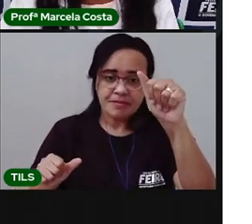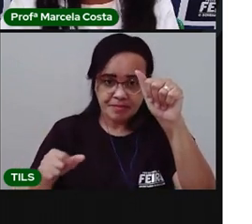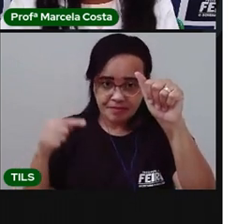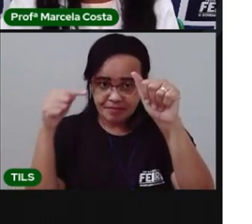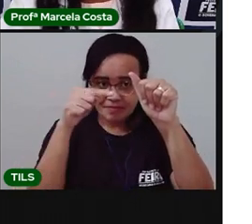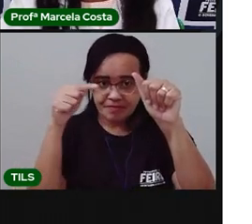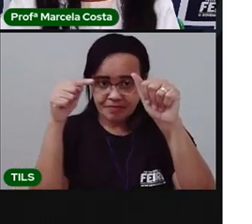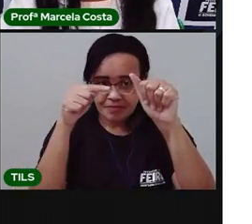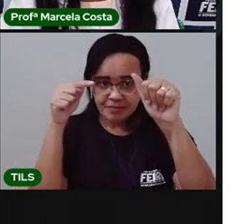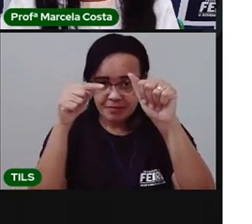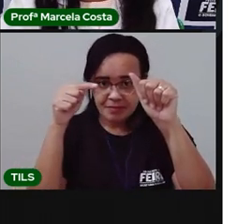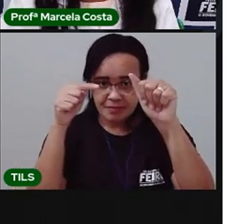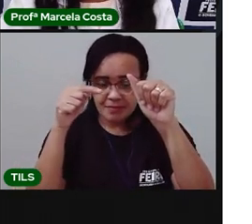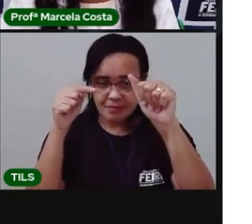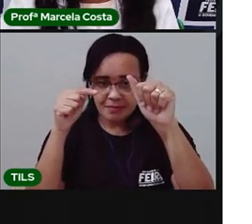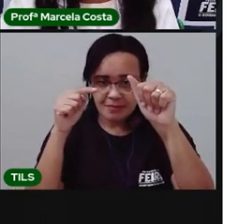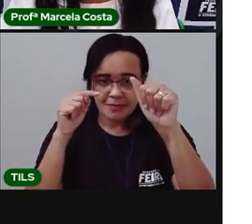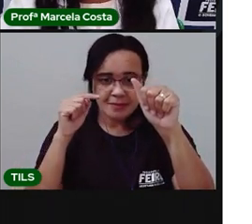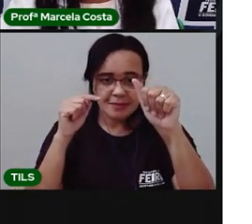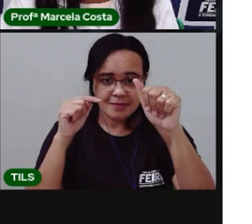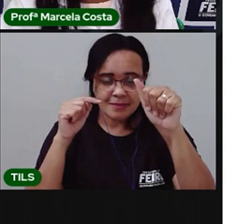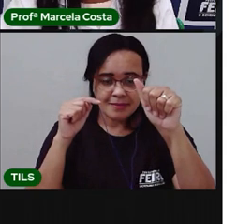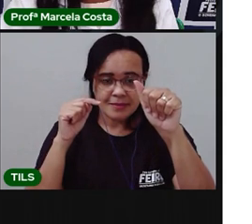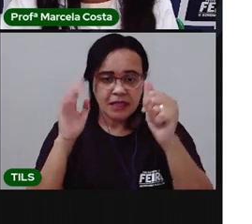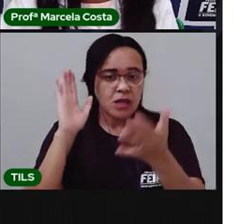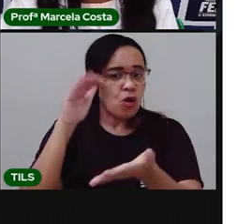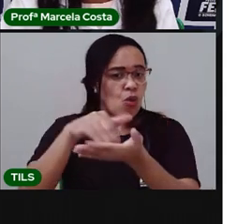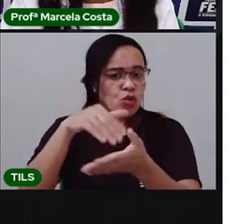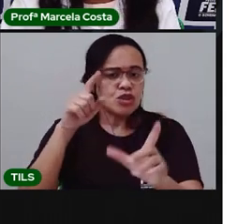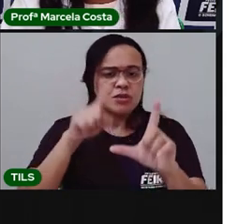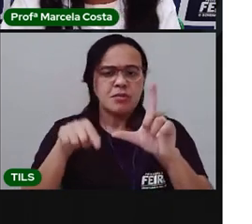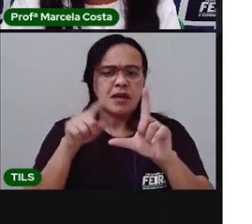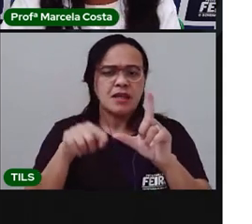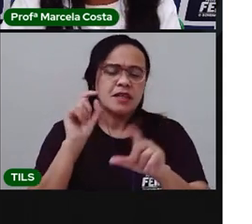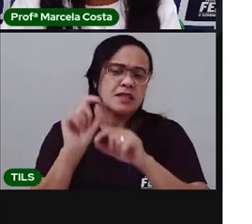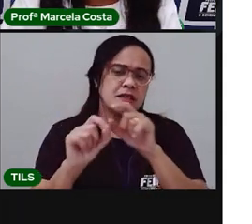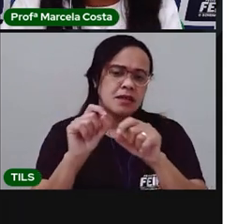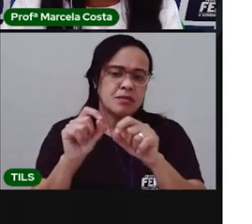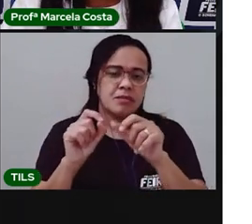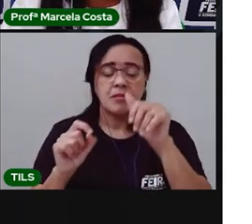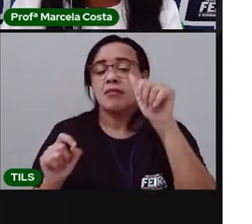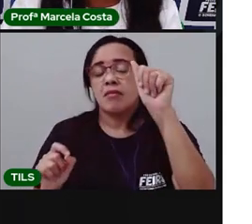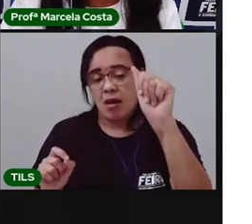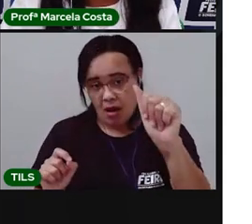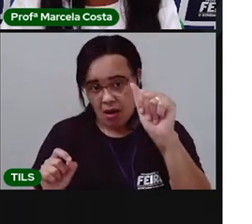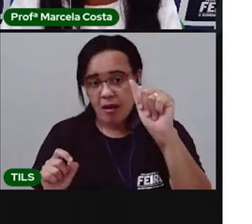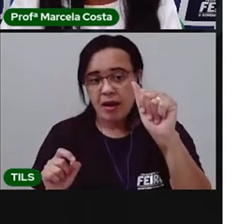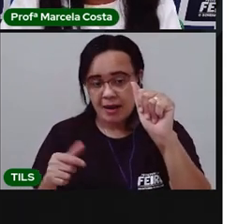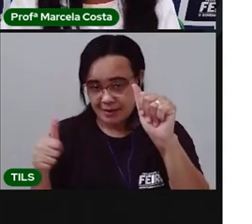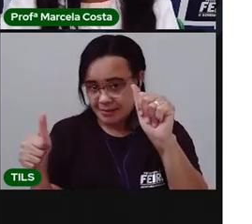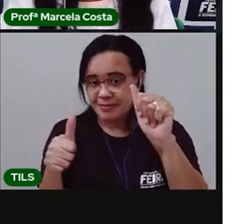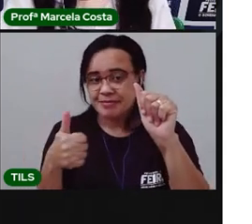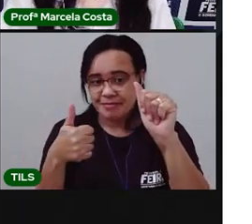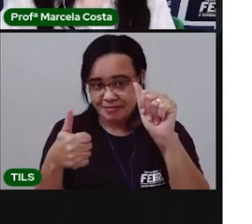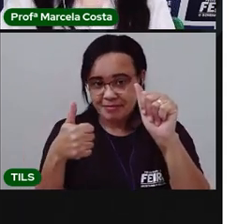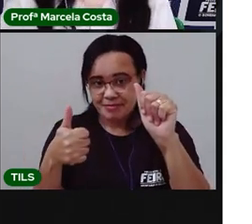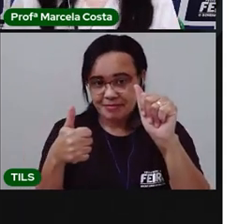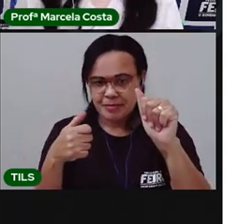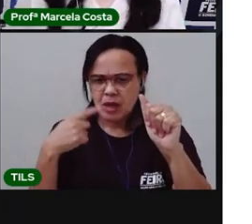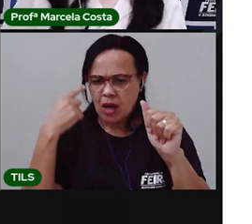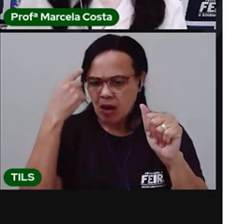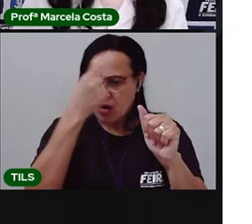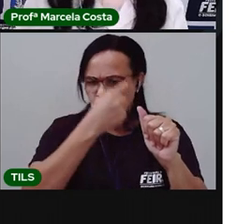Alegria. E a alegria termina com que letra? Letra A. É isso? Qual a